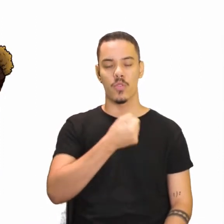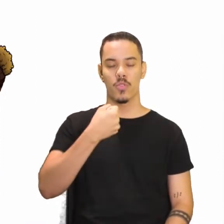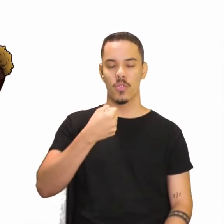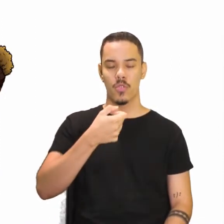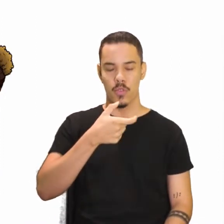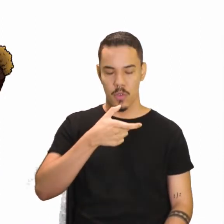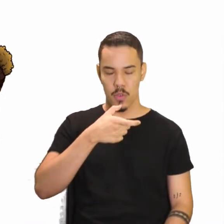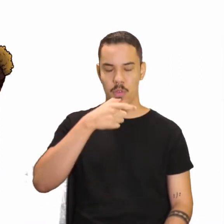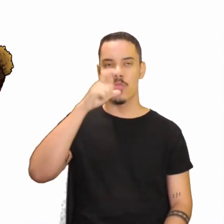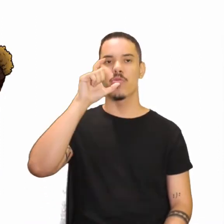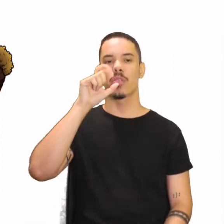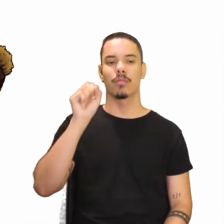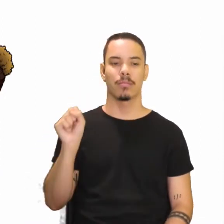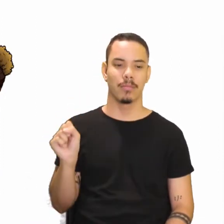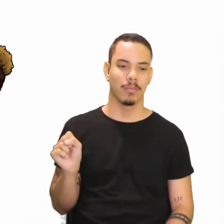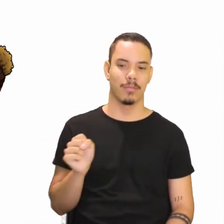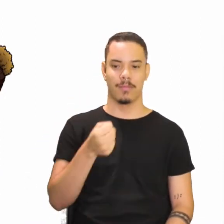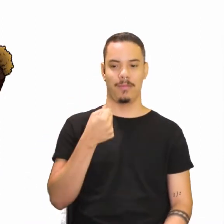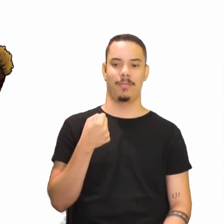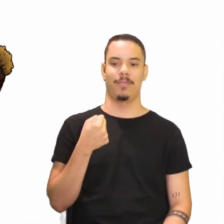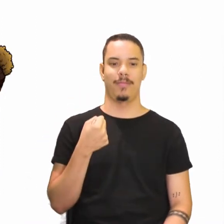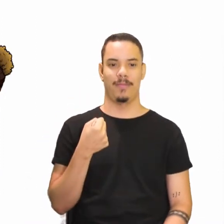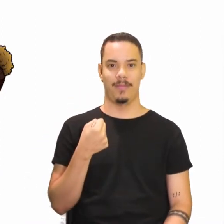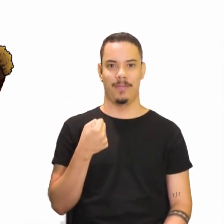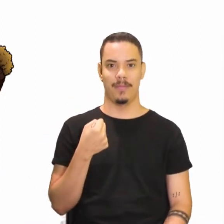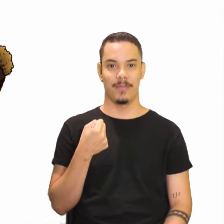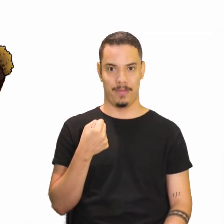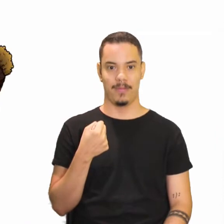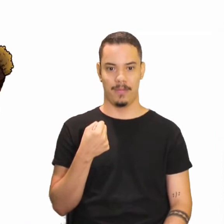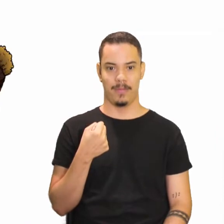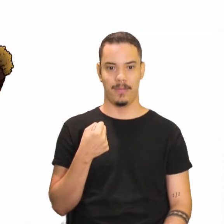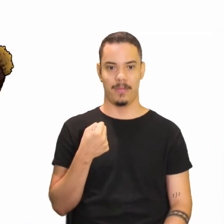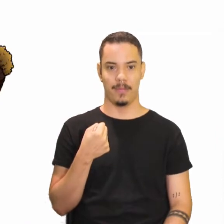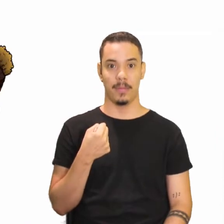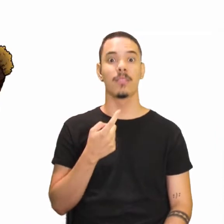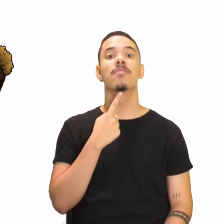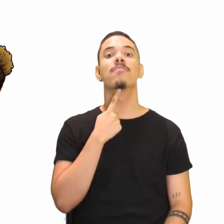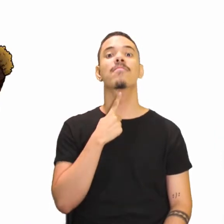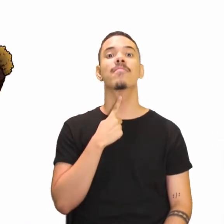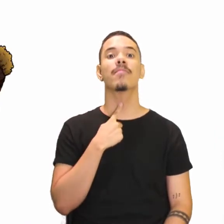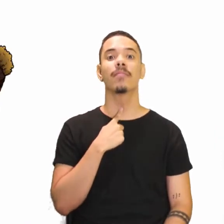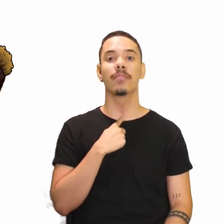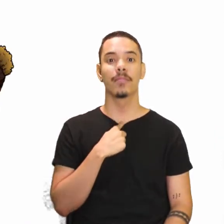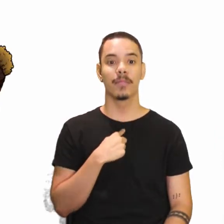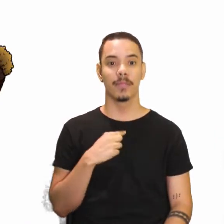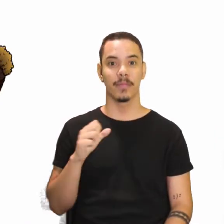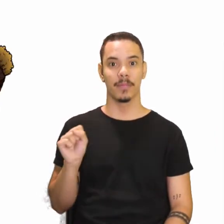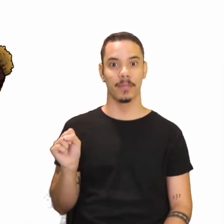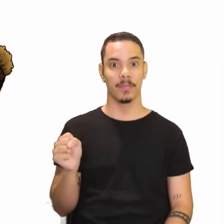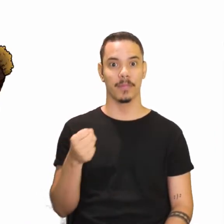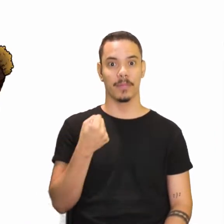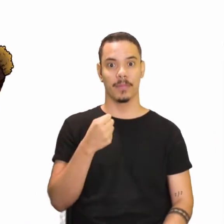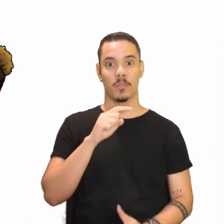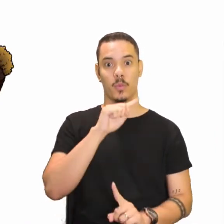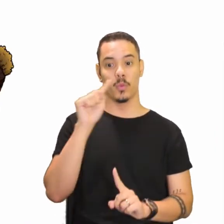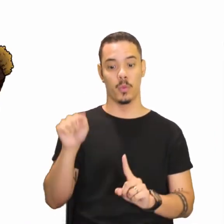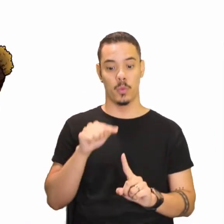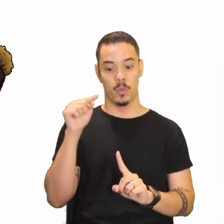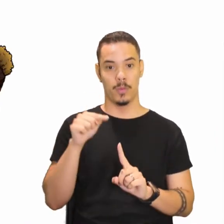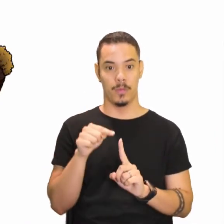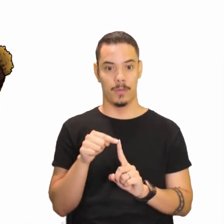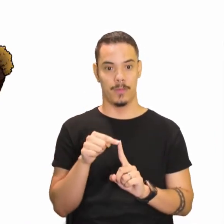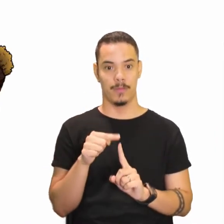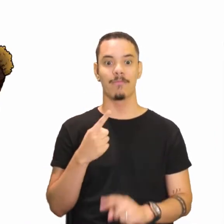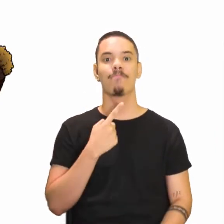só, afim, ó, a finalidade, né? A fim de tomar, né? Com o objetivo,